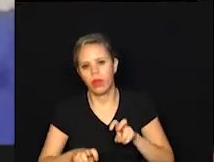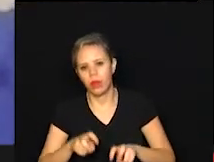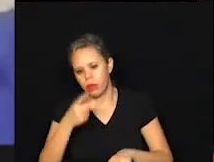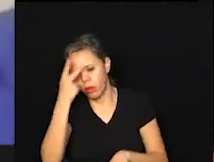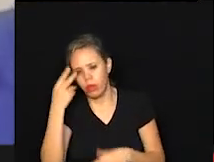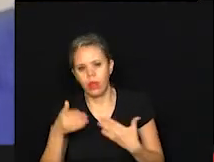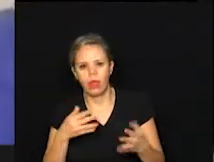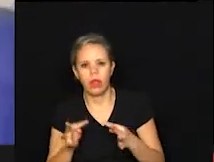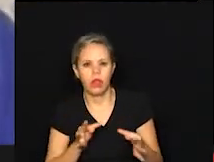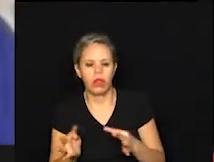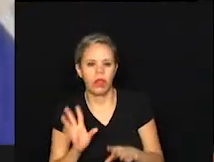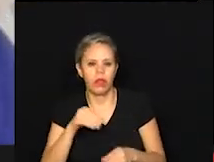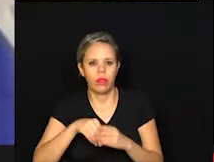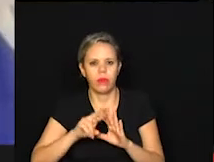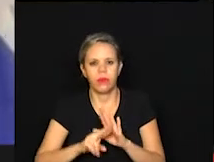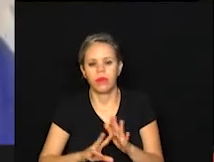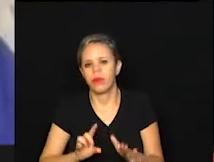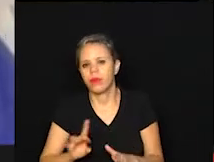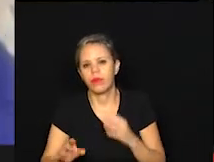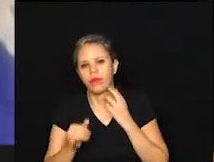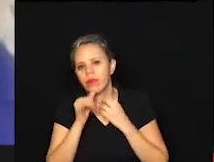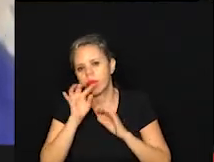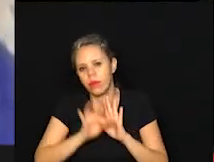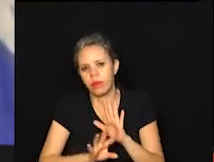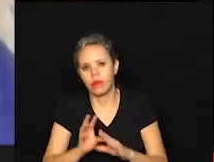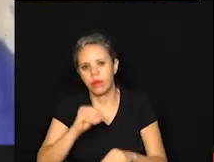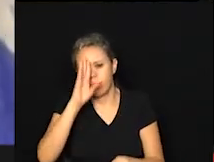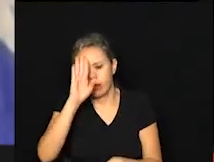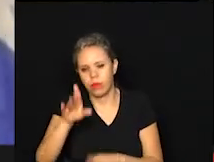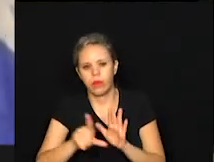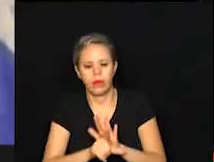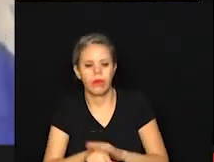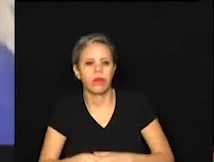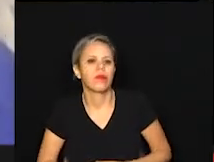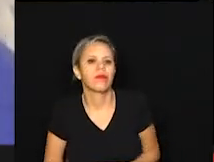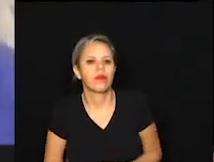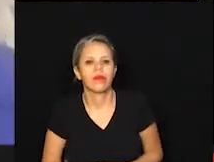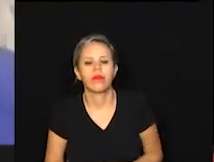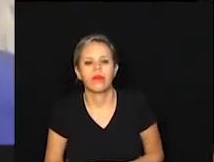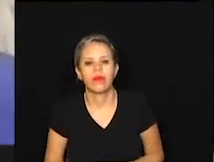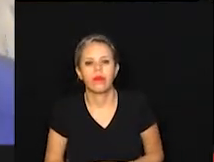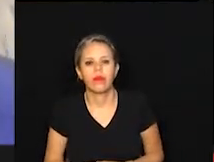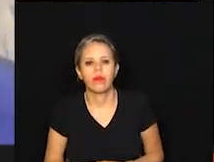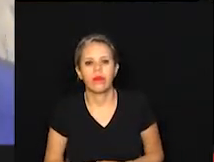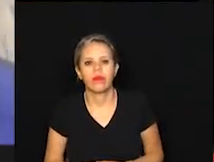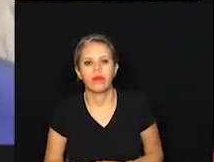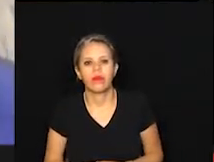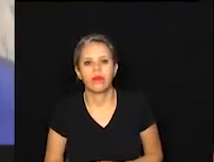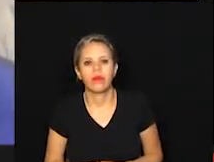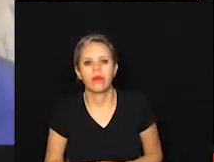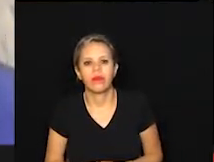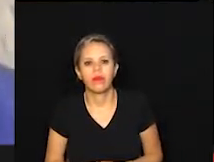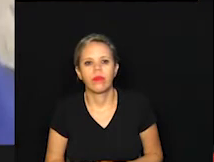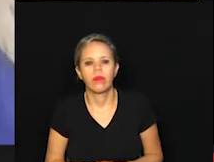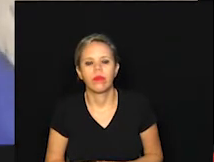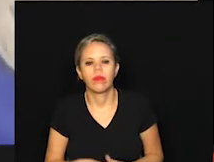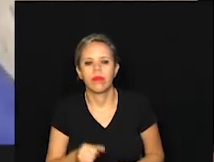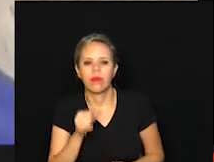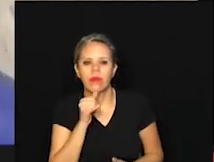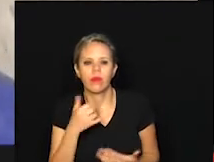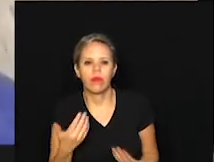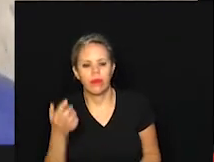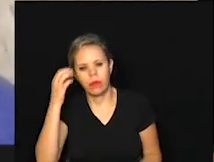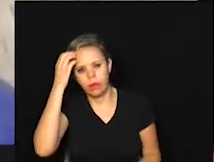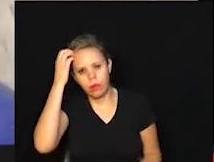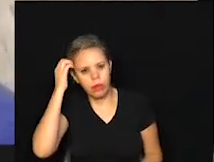tratado lá no regimento interno, não no texto principal da lei. Ok? O ponto, tem